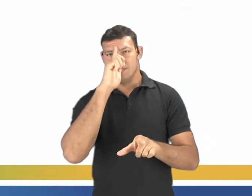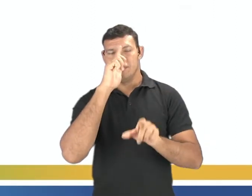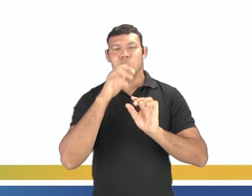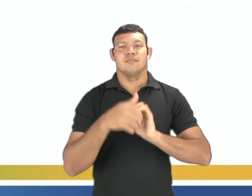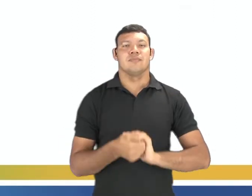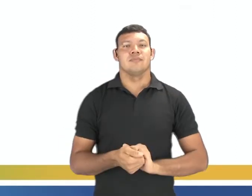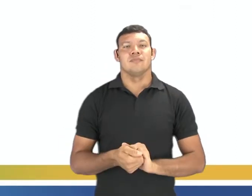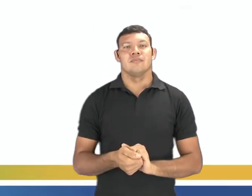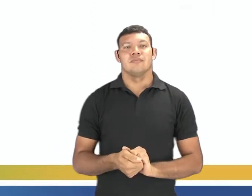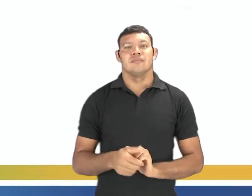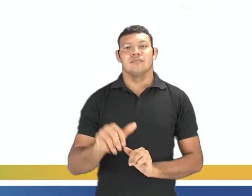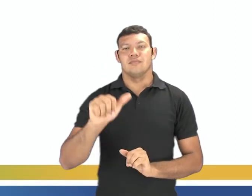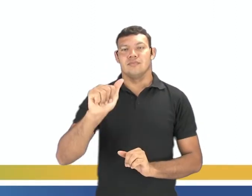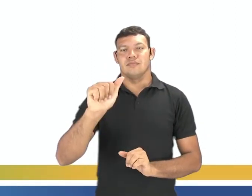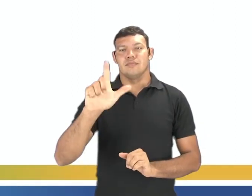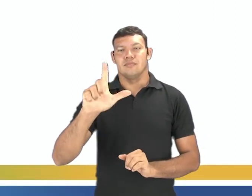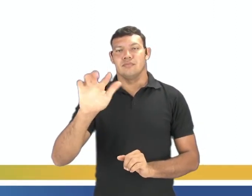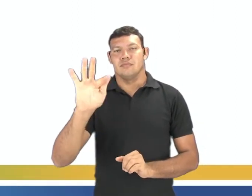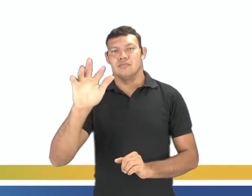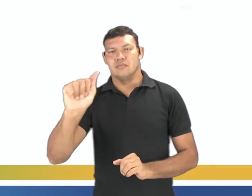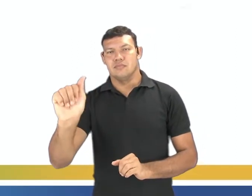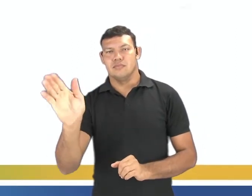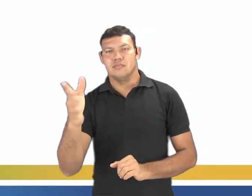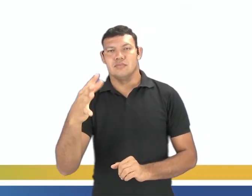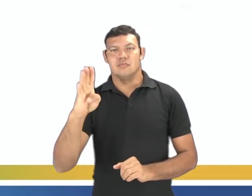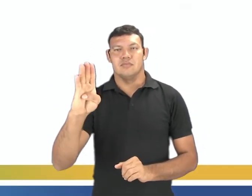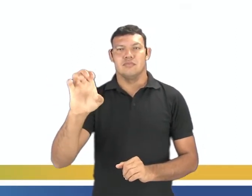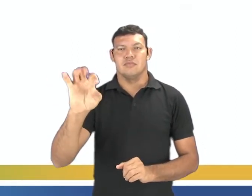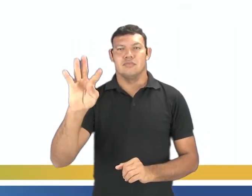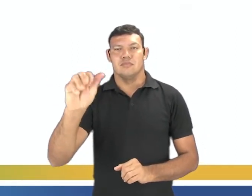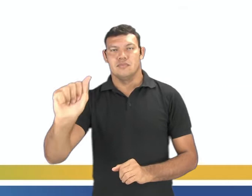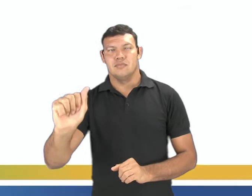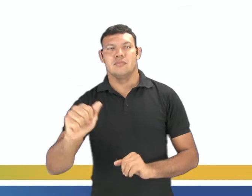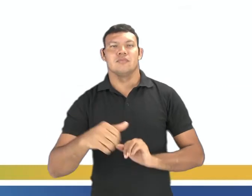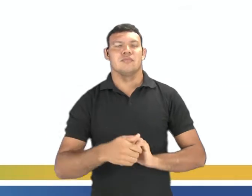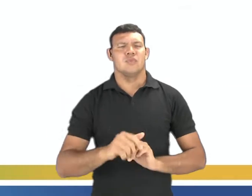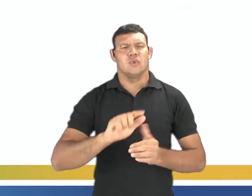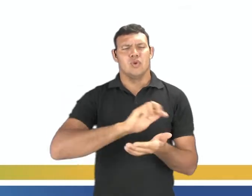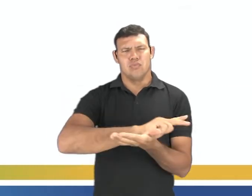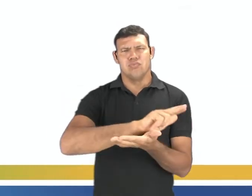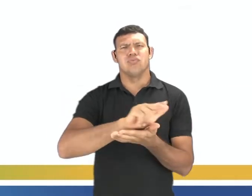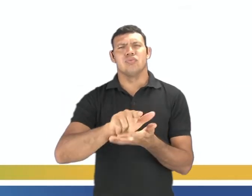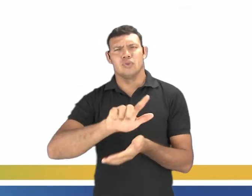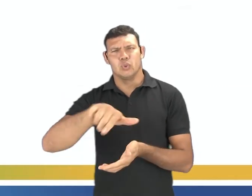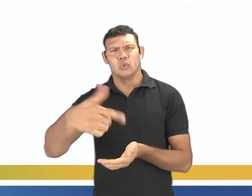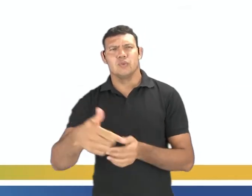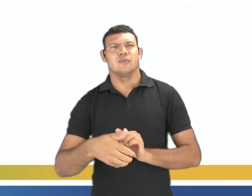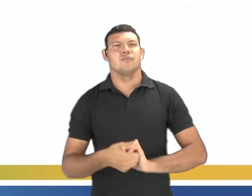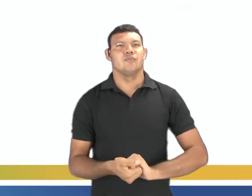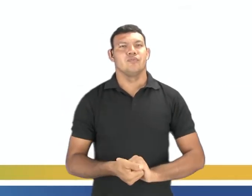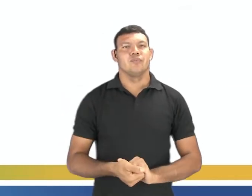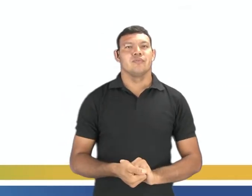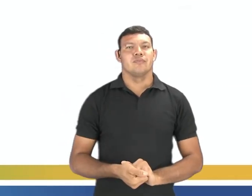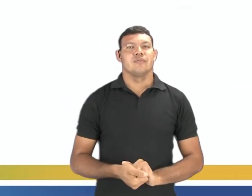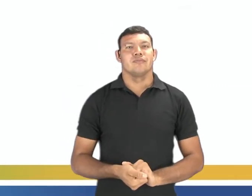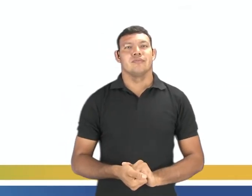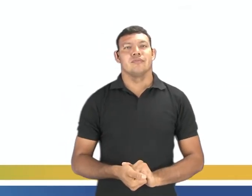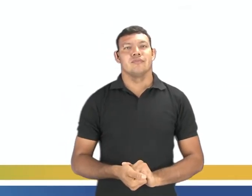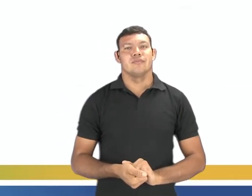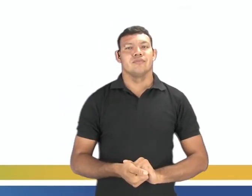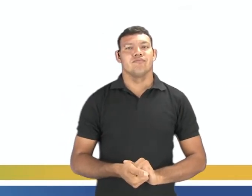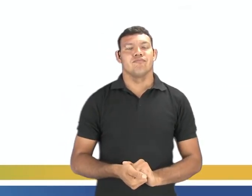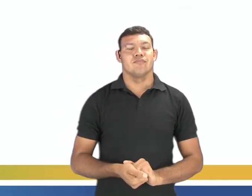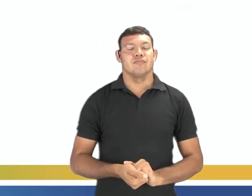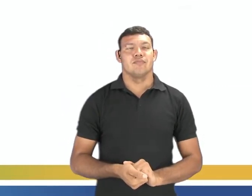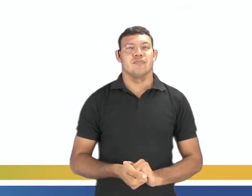beta e entre outras e no postulado da existência como nós vimos